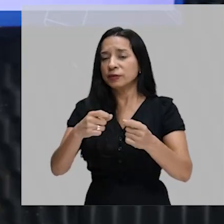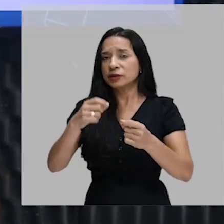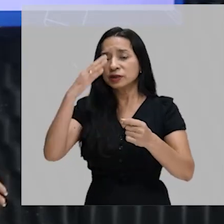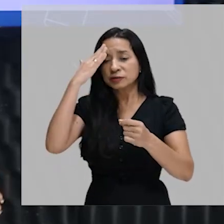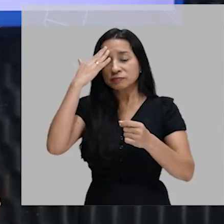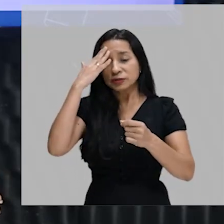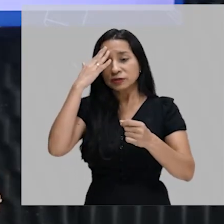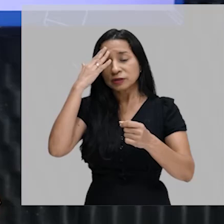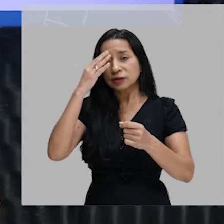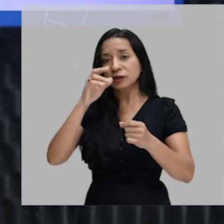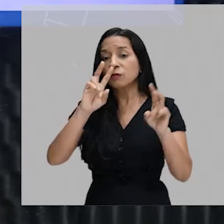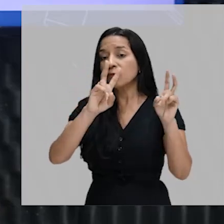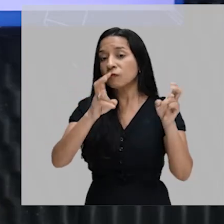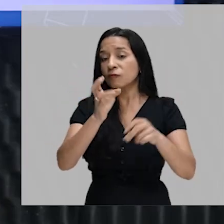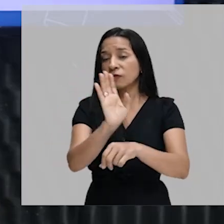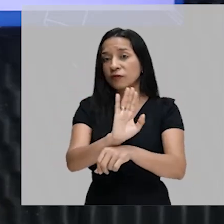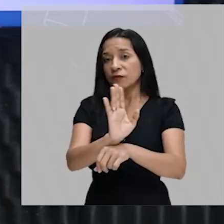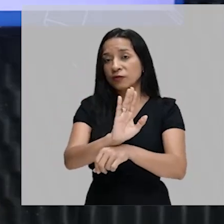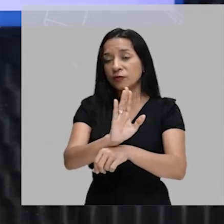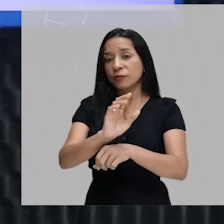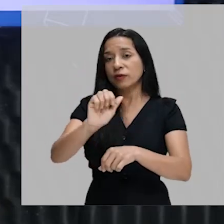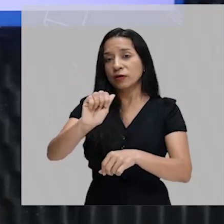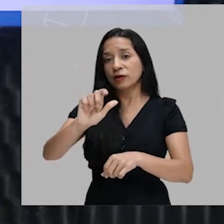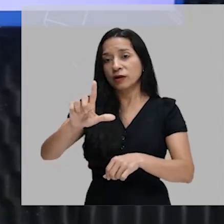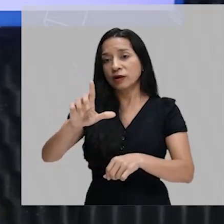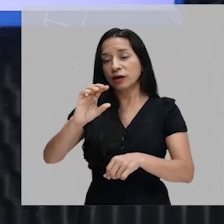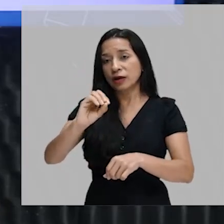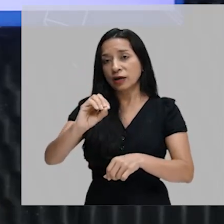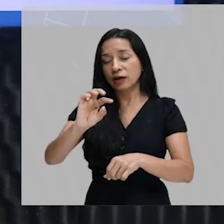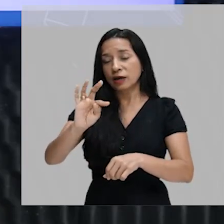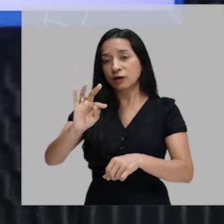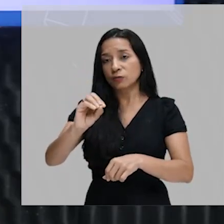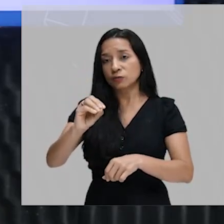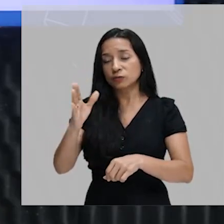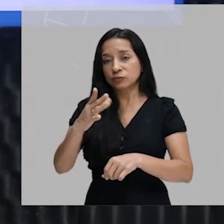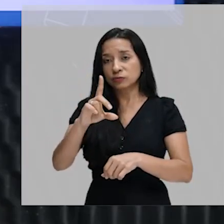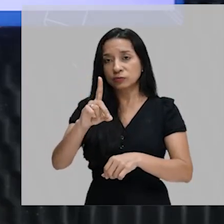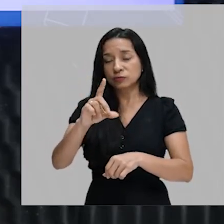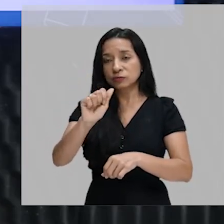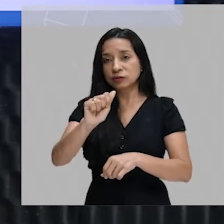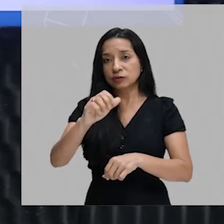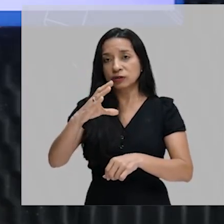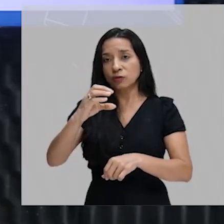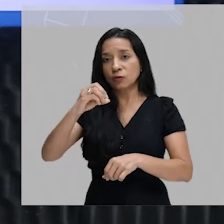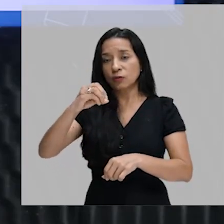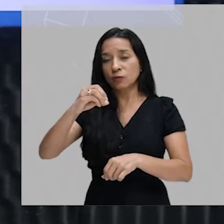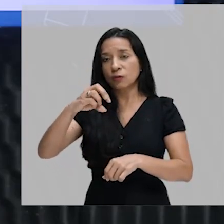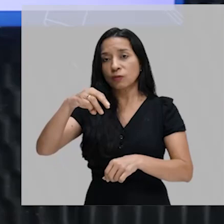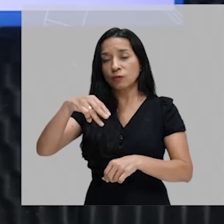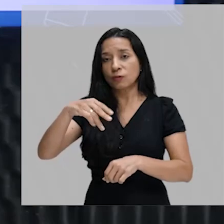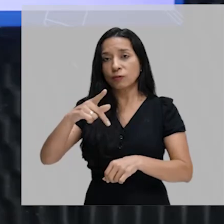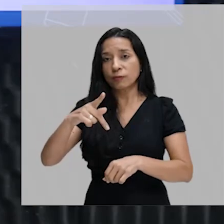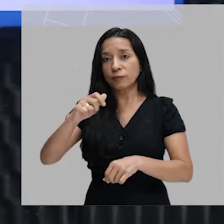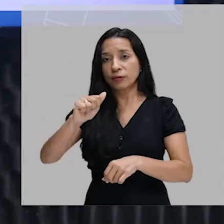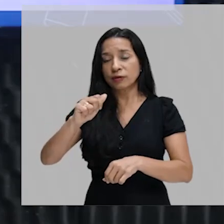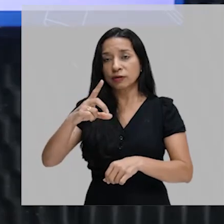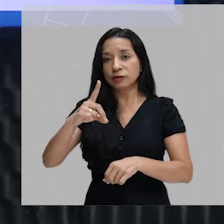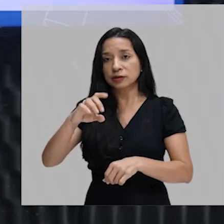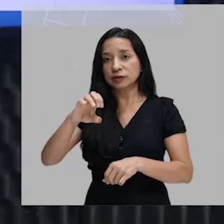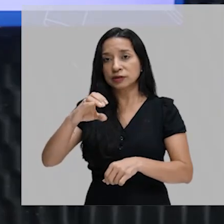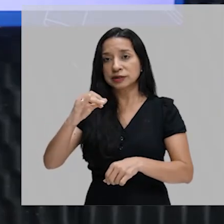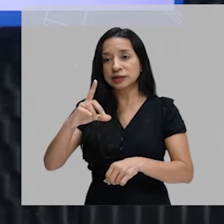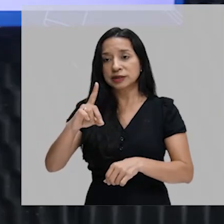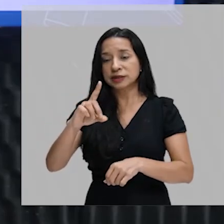da Compadecida, de Ariano Suassuna, que virou série, que virou filme, que passou, que